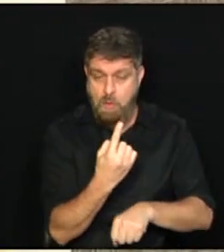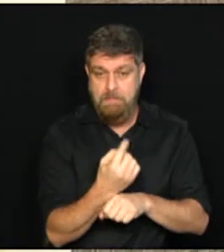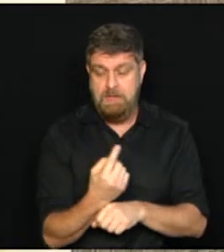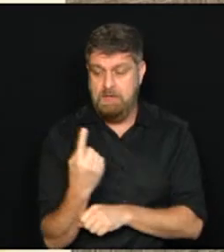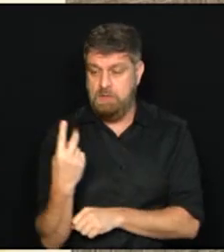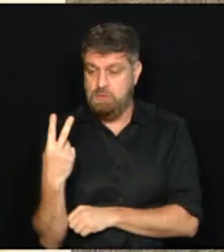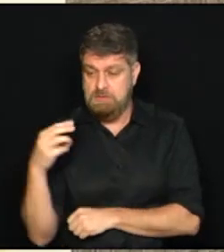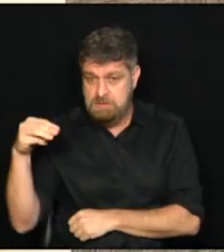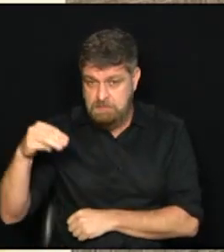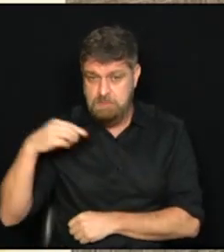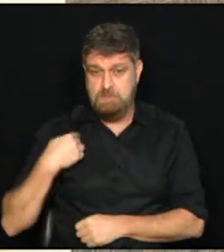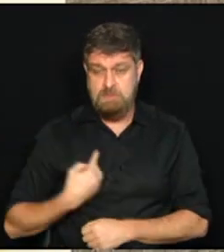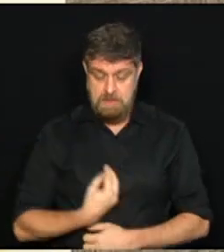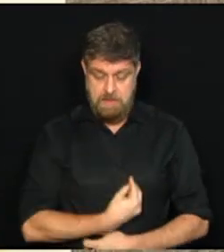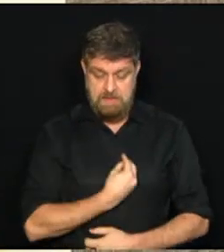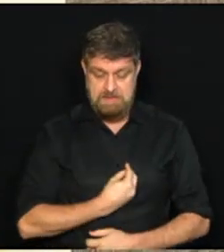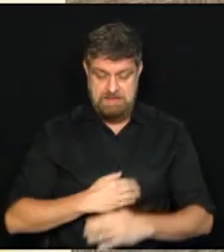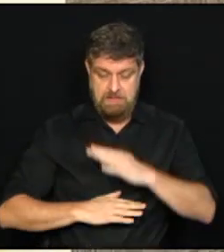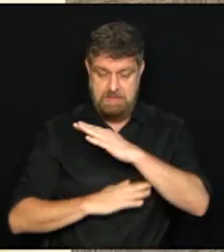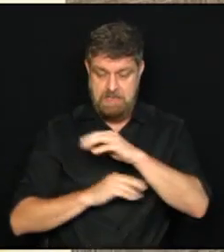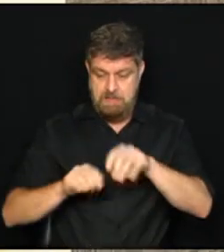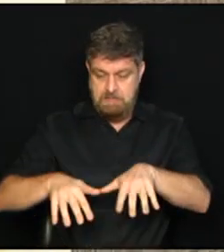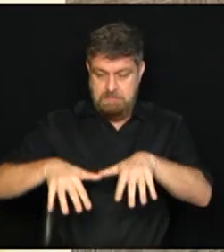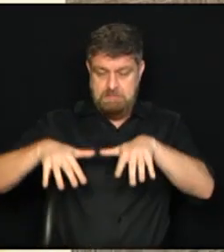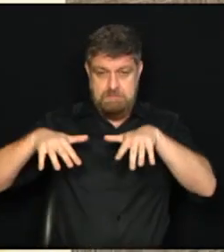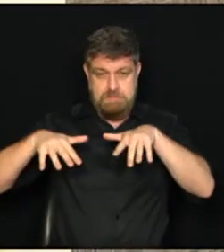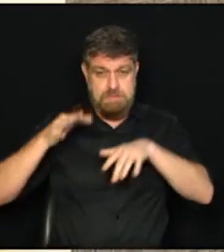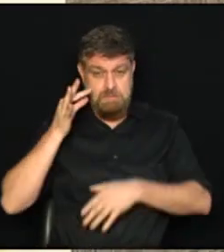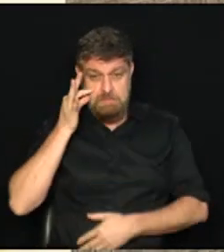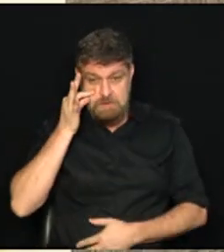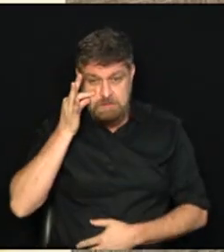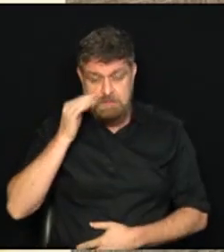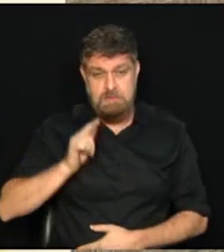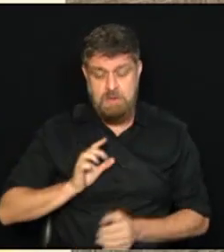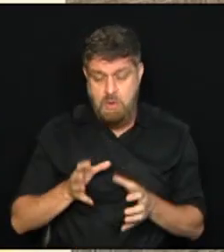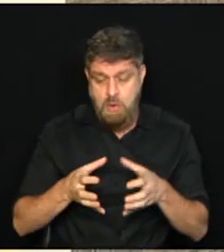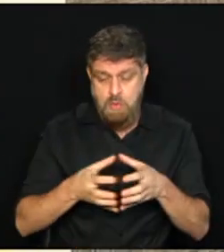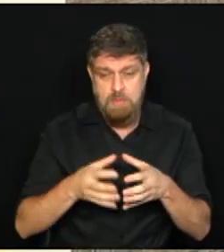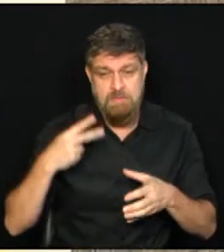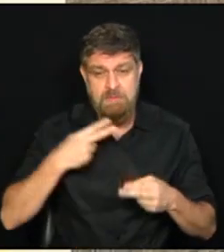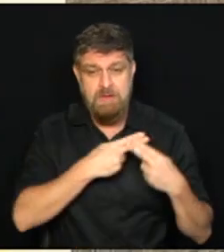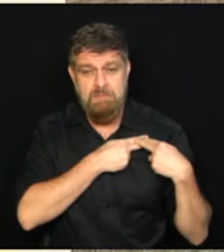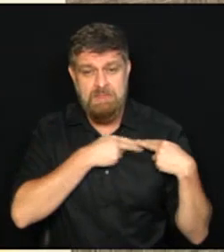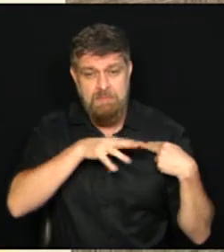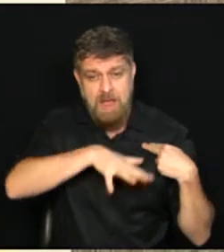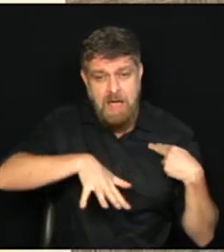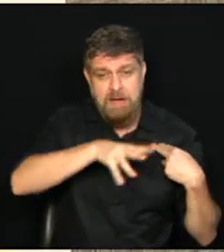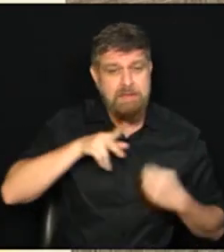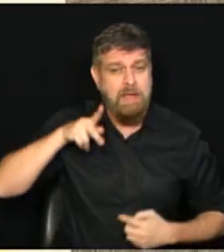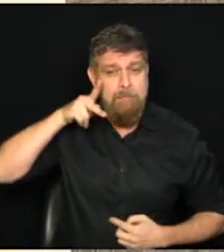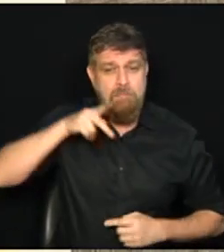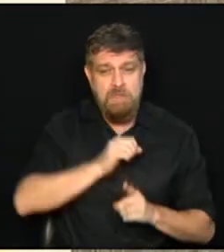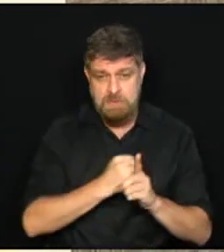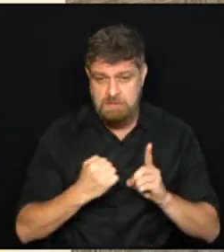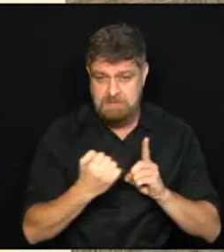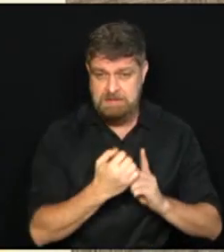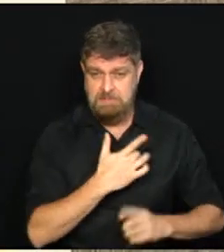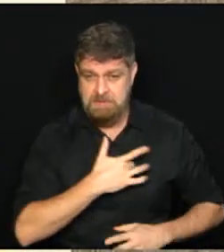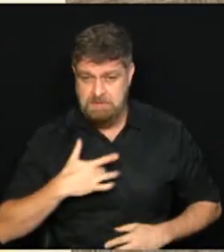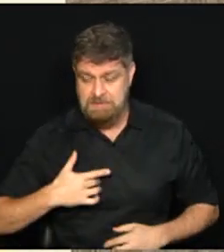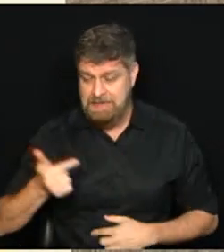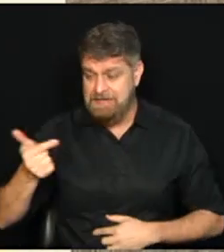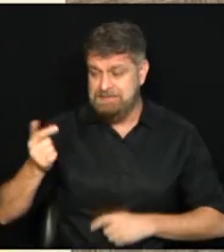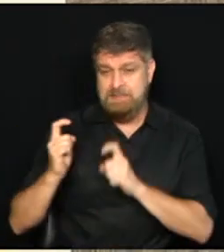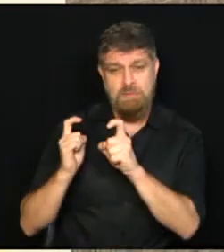vivo aqui do plenário da Câmara Municipal de Campinas. A Comissão de Política Social e Saúde vai realizar a segunda reunião